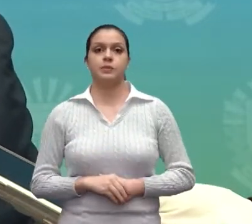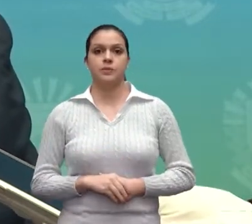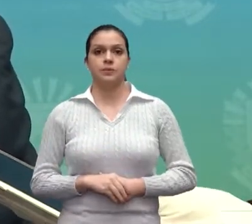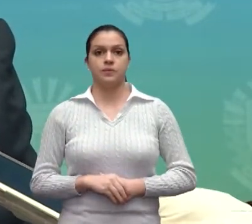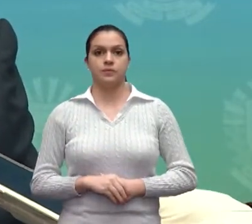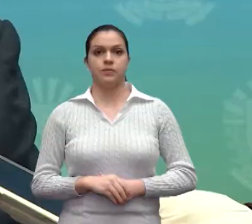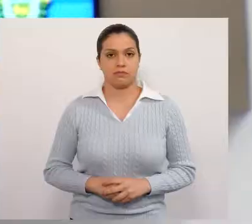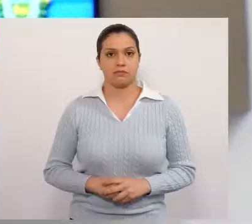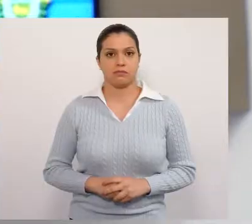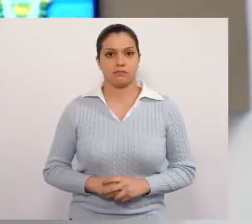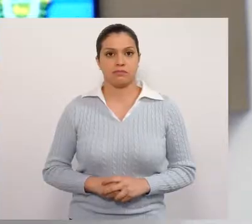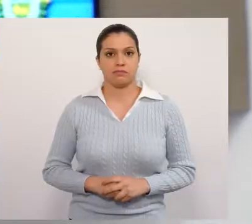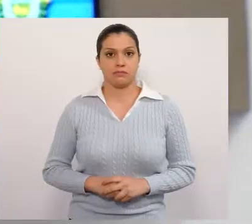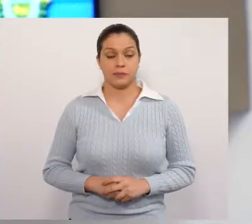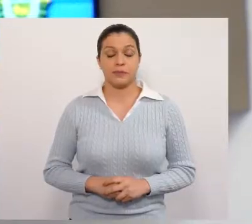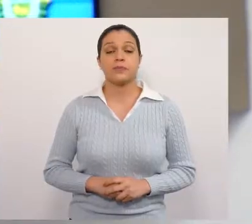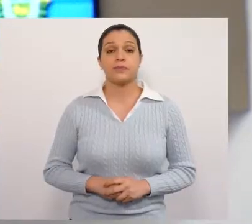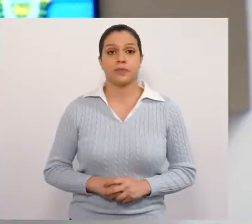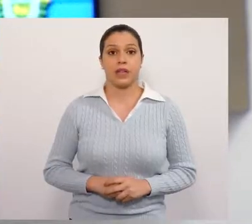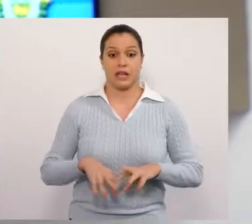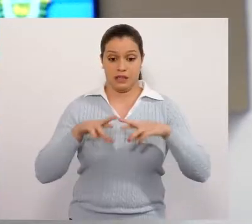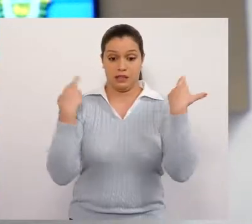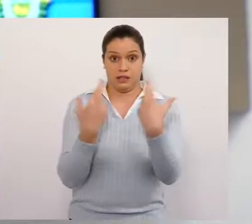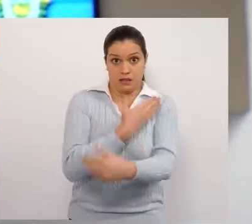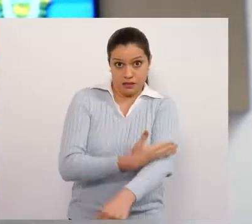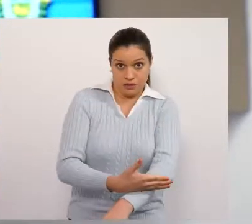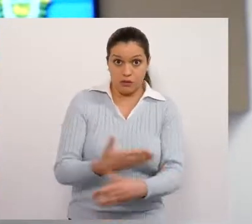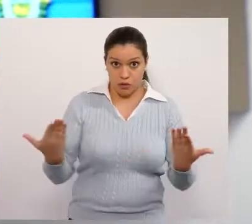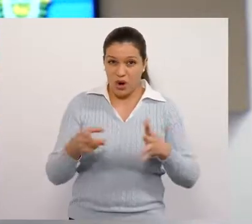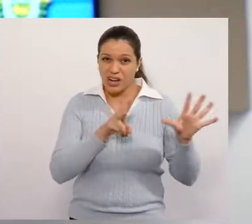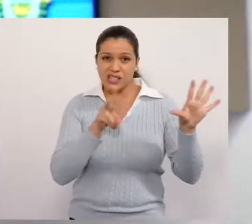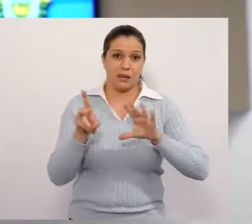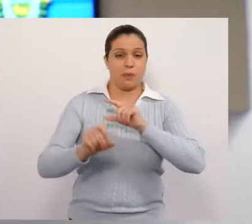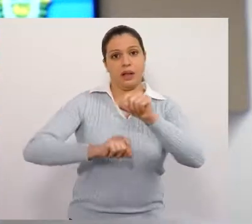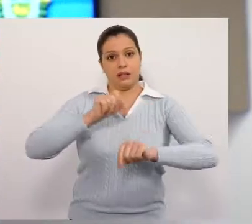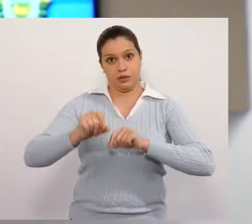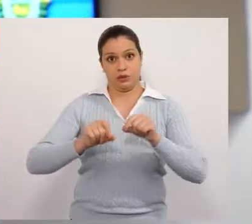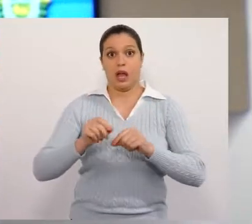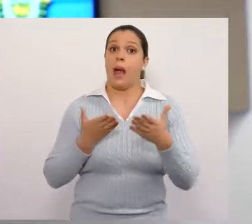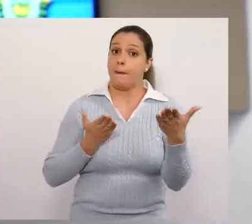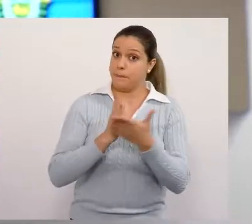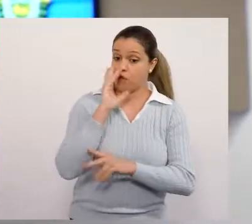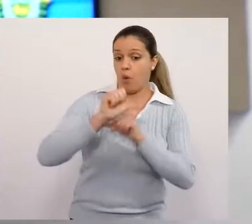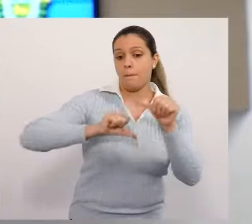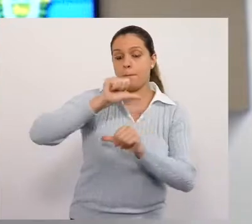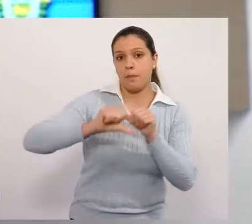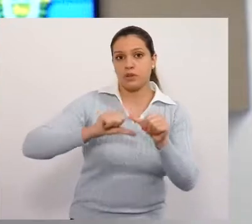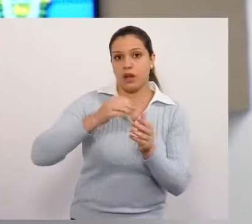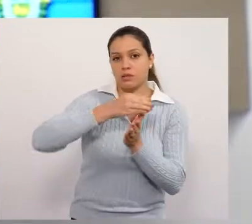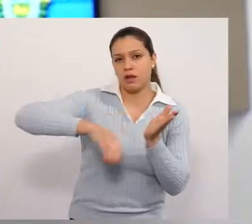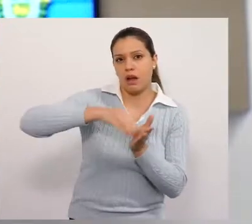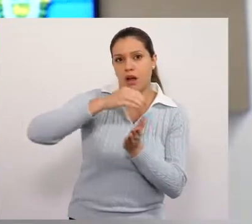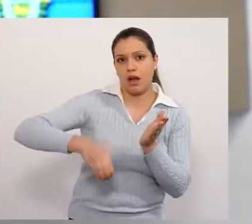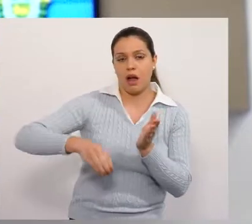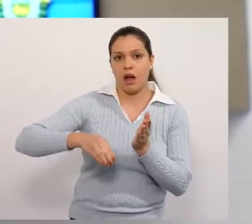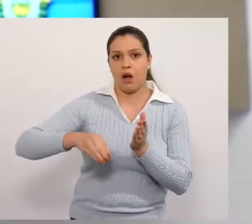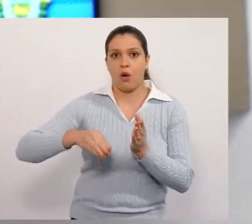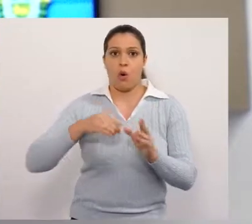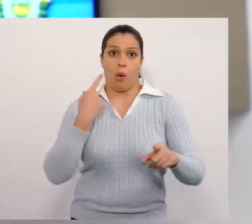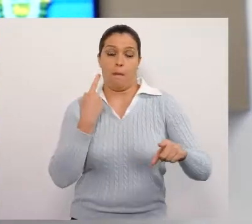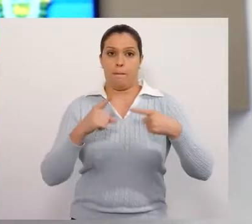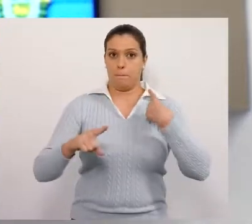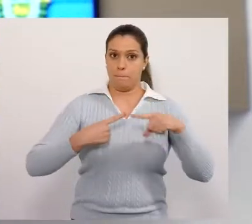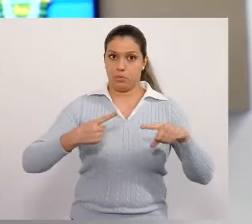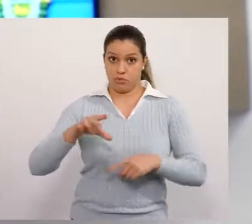estão entrados nesta casa. Na última sessão da semana, os parlamentares aprovaram mudanças nas carreiras dos oficiais